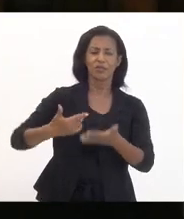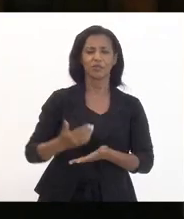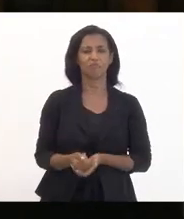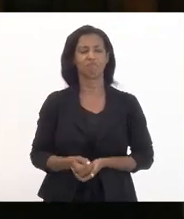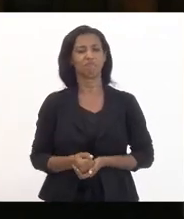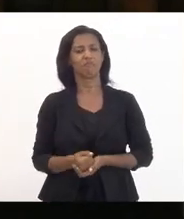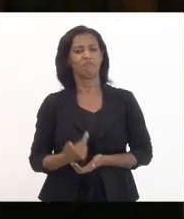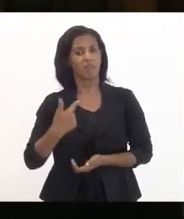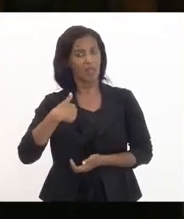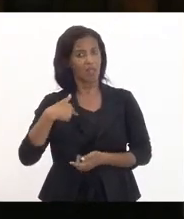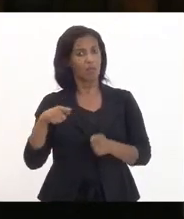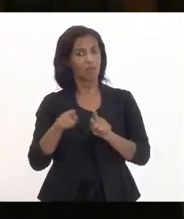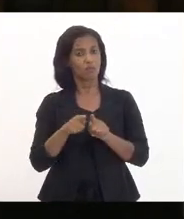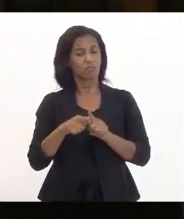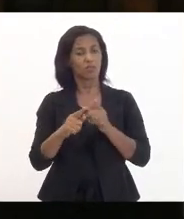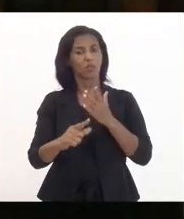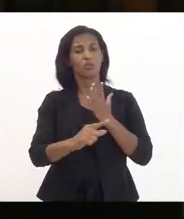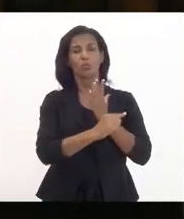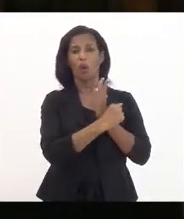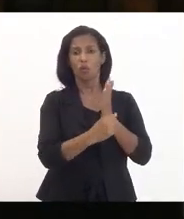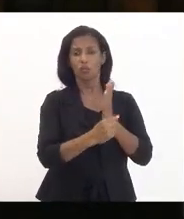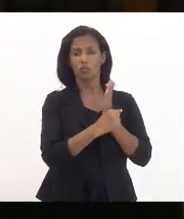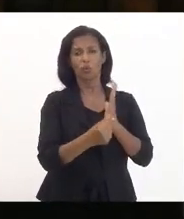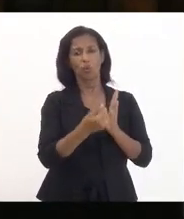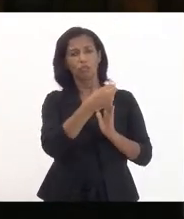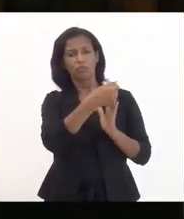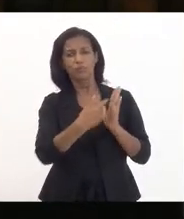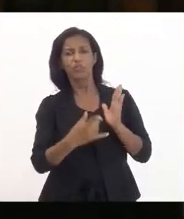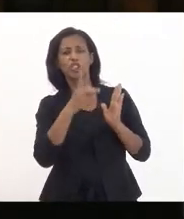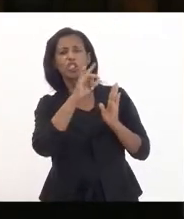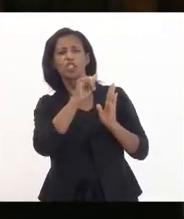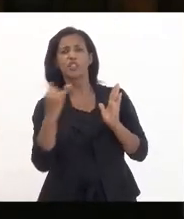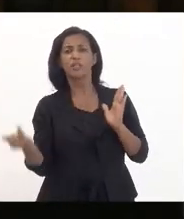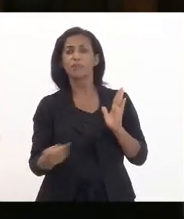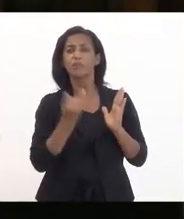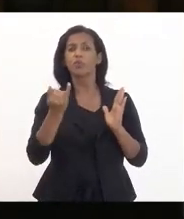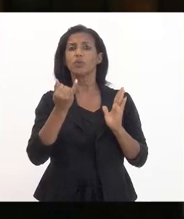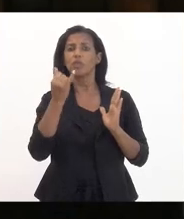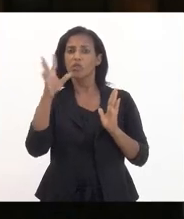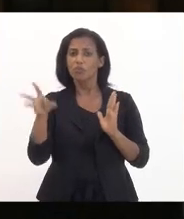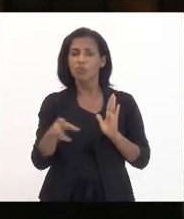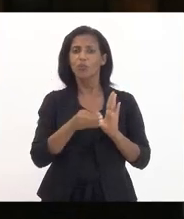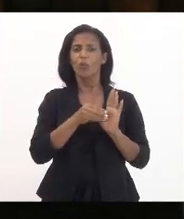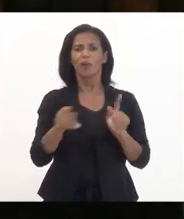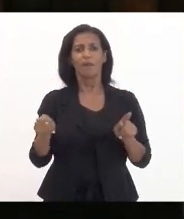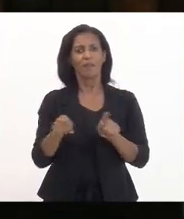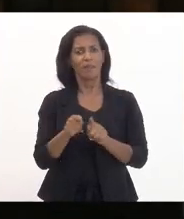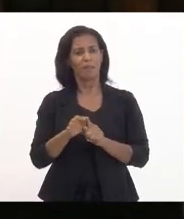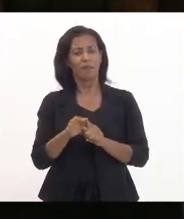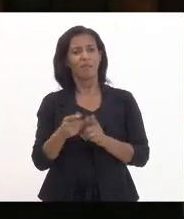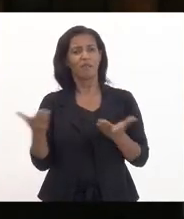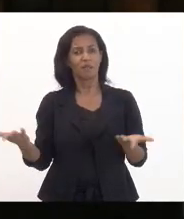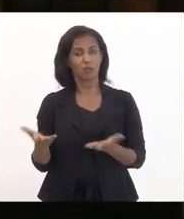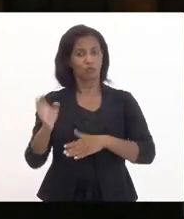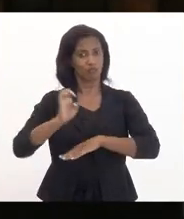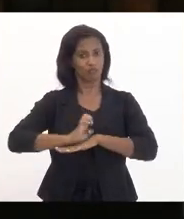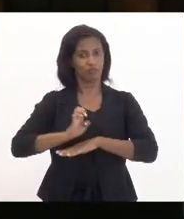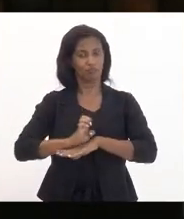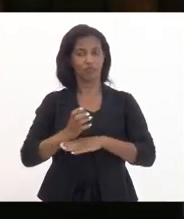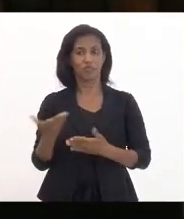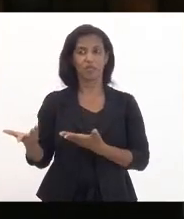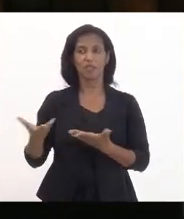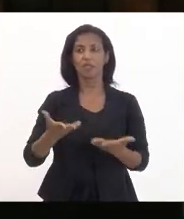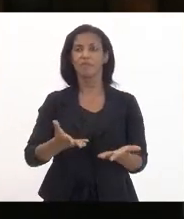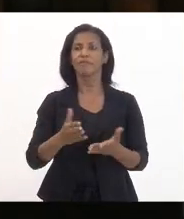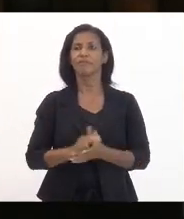Eu mesmo sou autor de inúmeras datas comemorativas e a inclusão consequente dessas datas no calendário oficial do Estado,